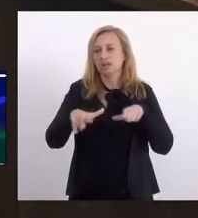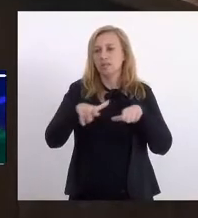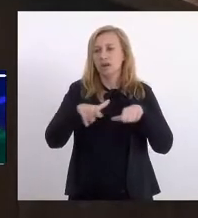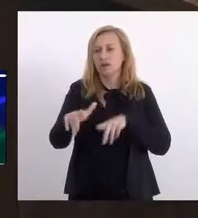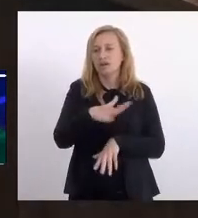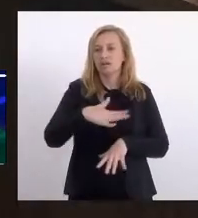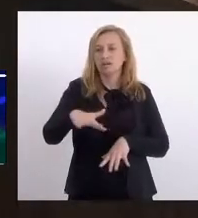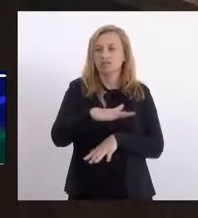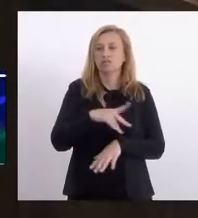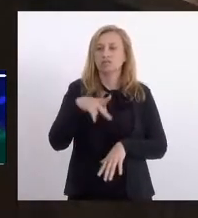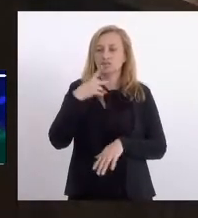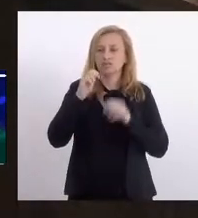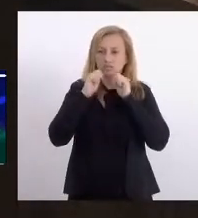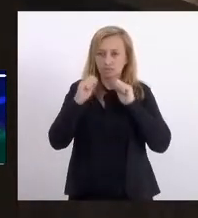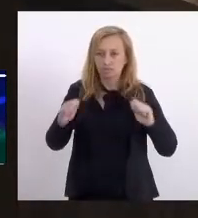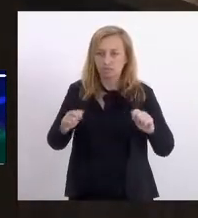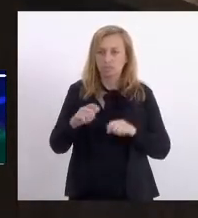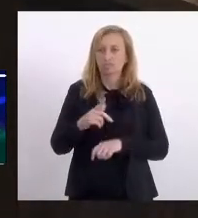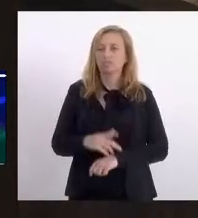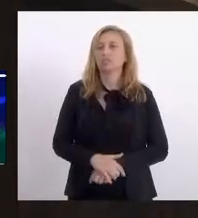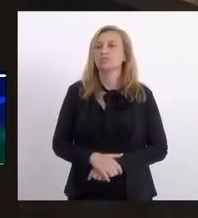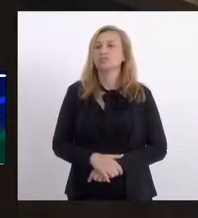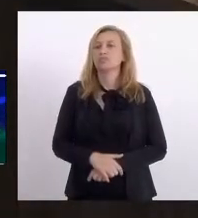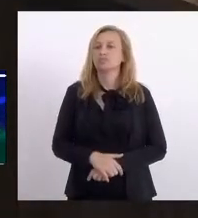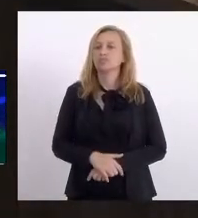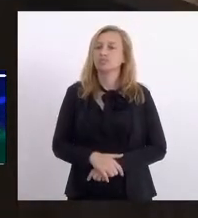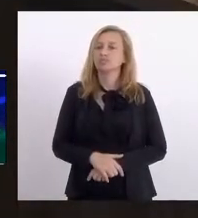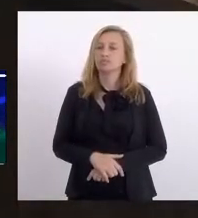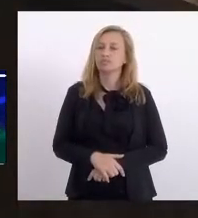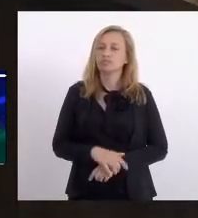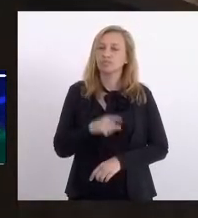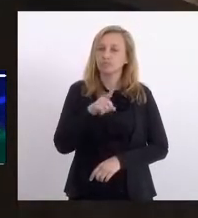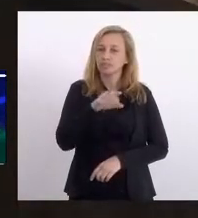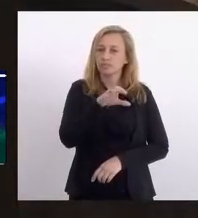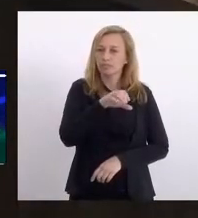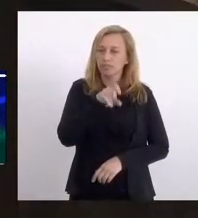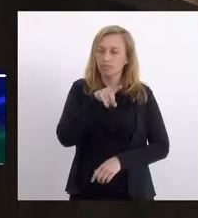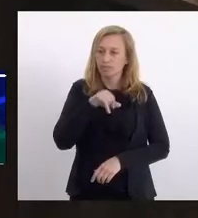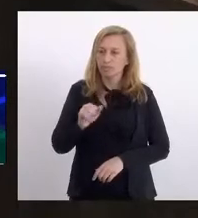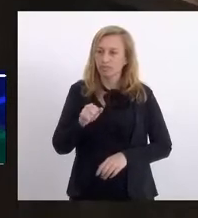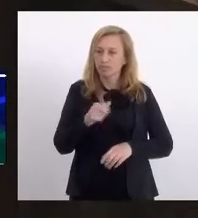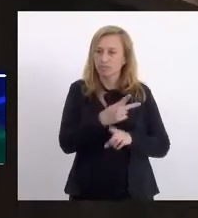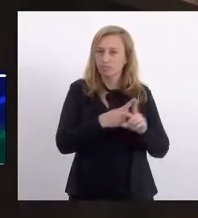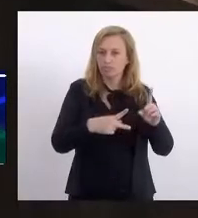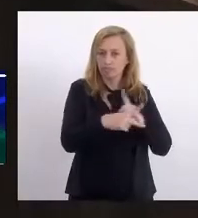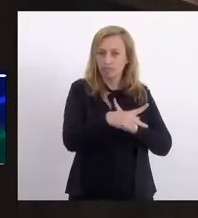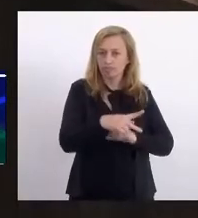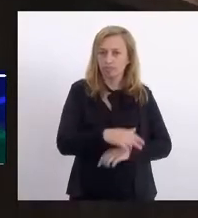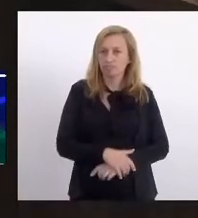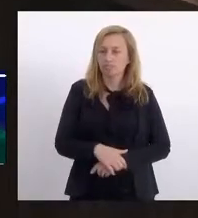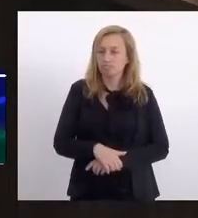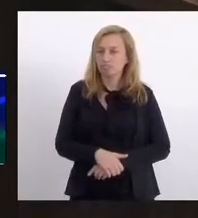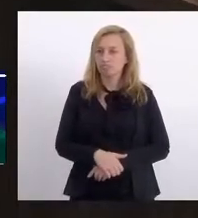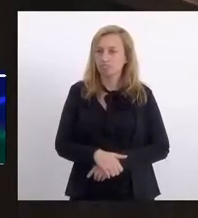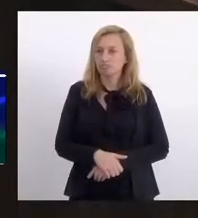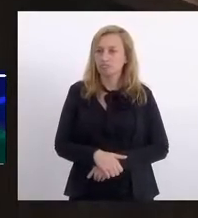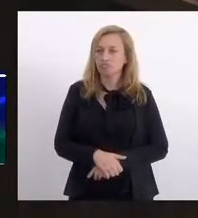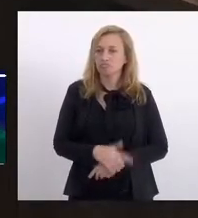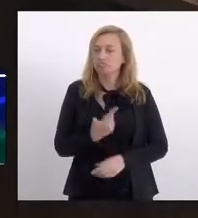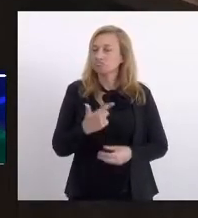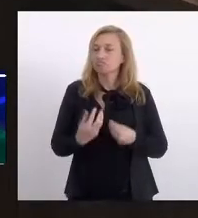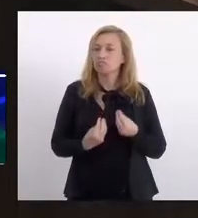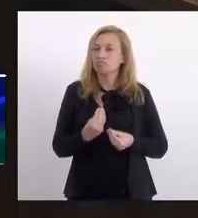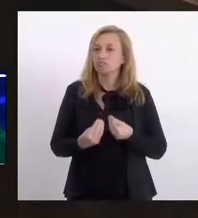pela sua assessoria é que este caixa do Rio Previdência não teria como